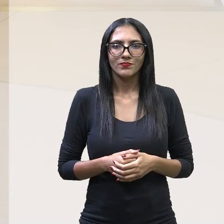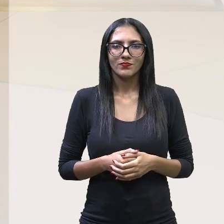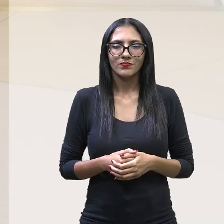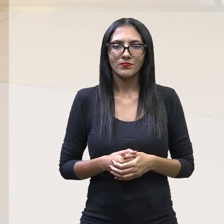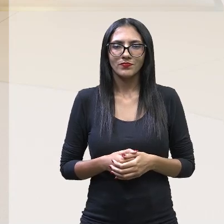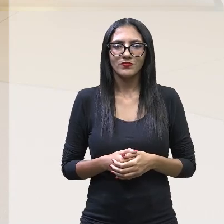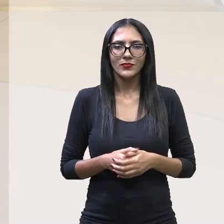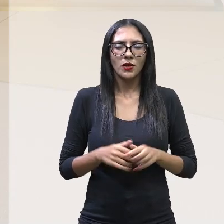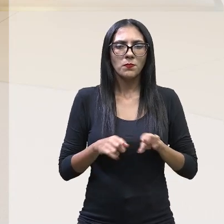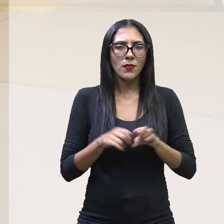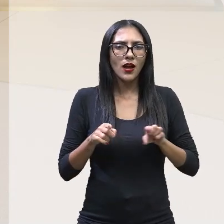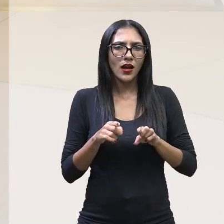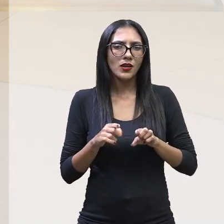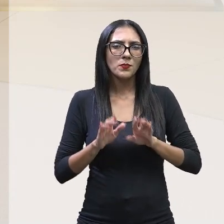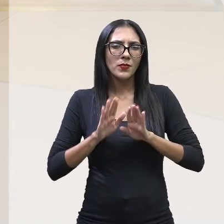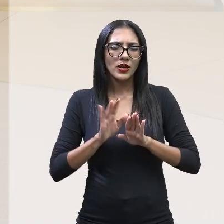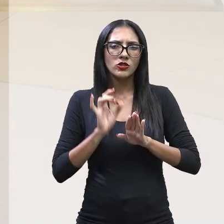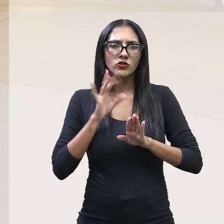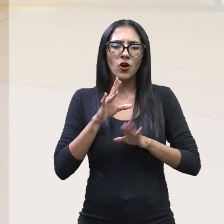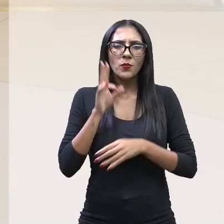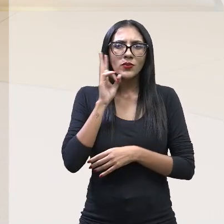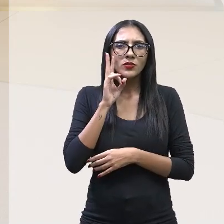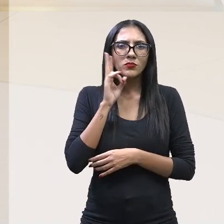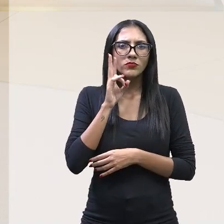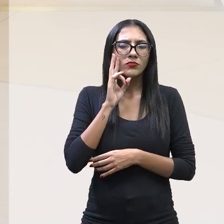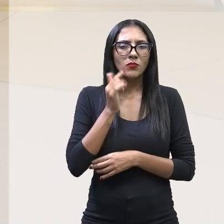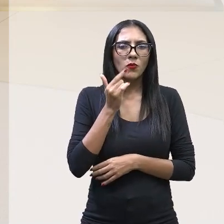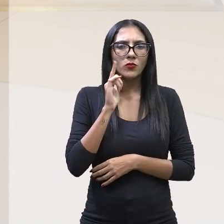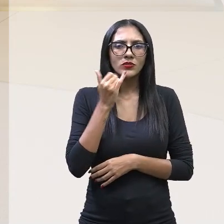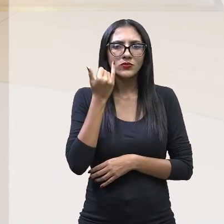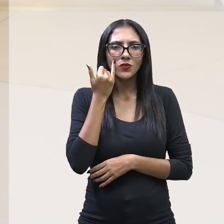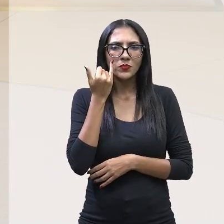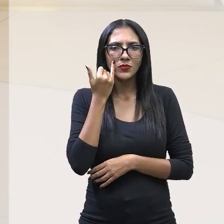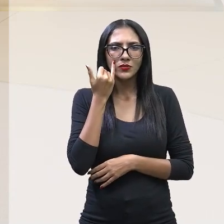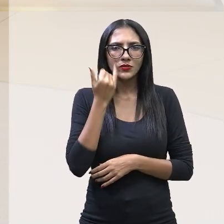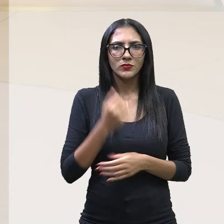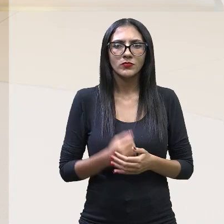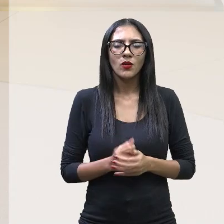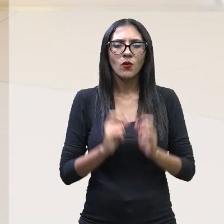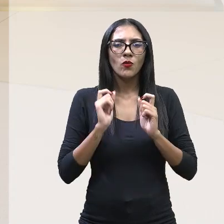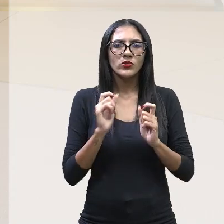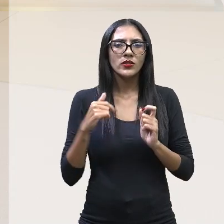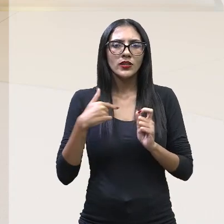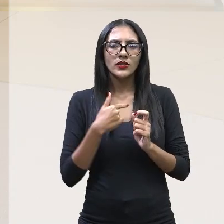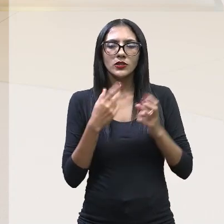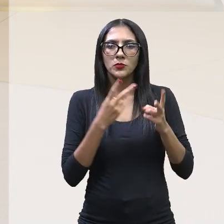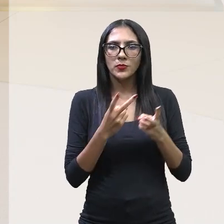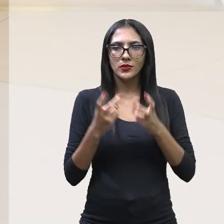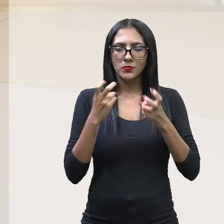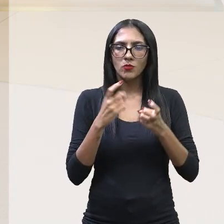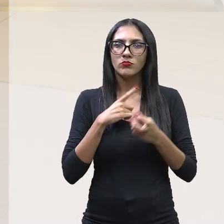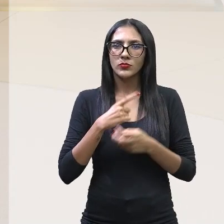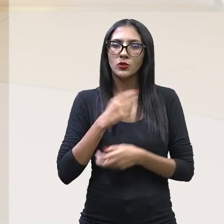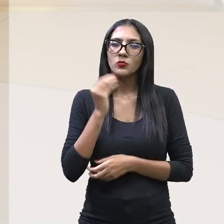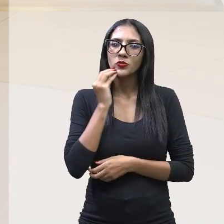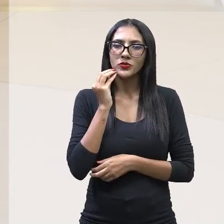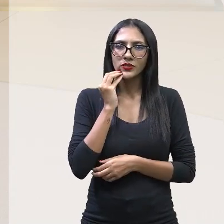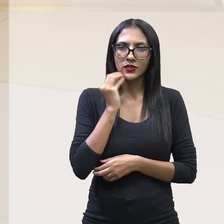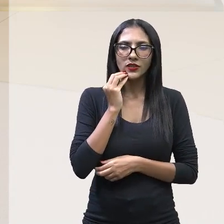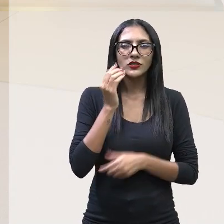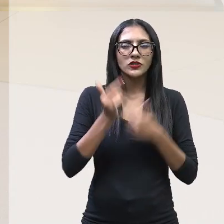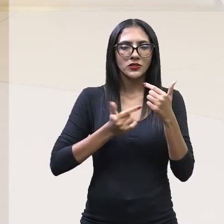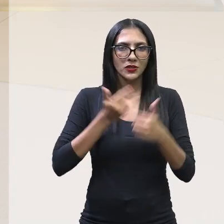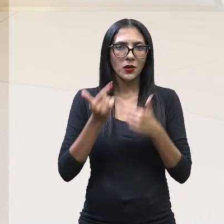mas antes de finalizar, professor, só mais uma observação. O que é que nós percebemos? Que a vaga para quem quer trabalhar. E